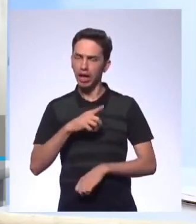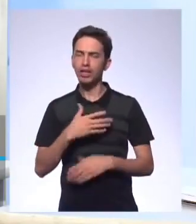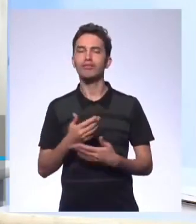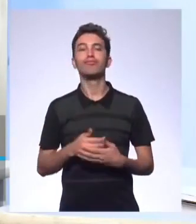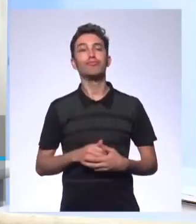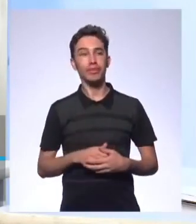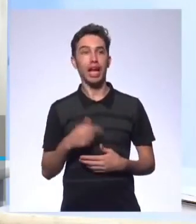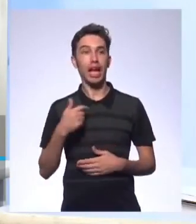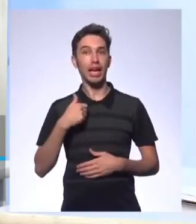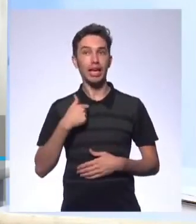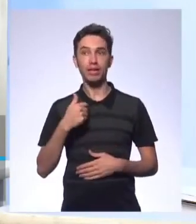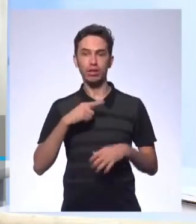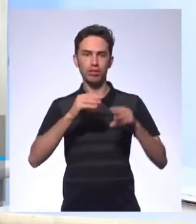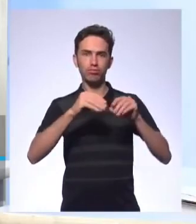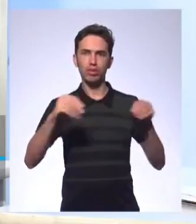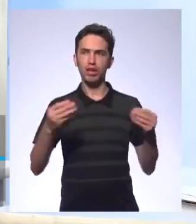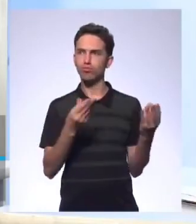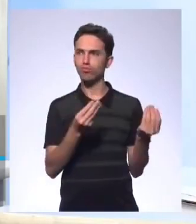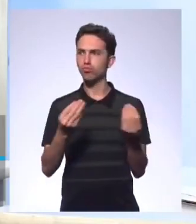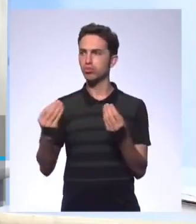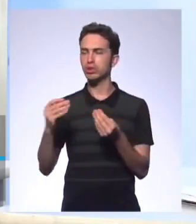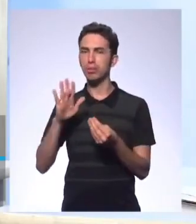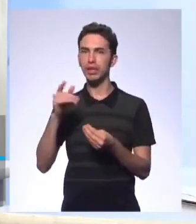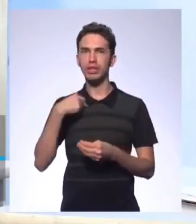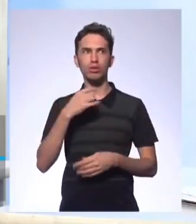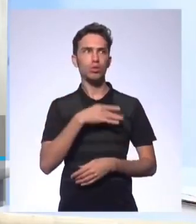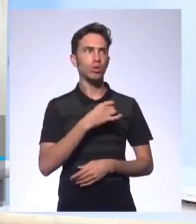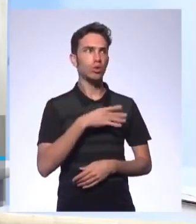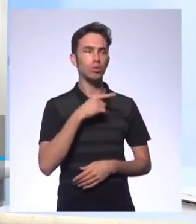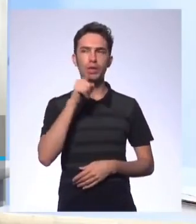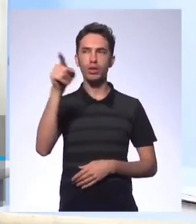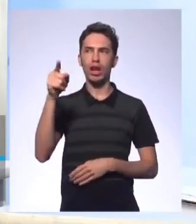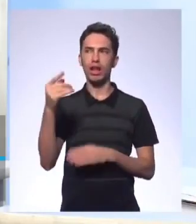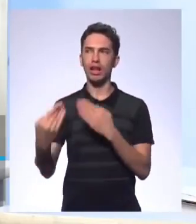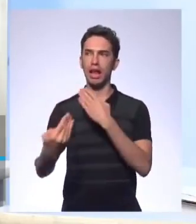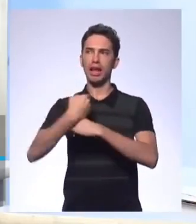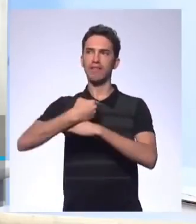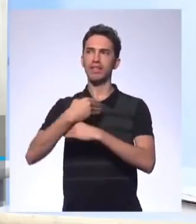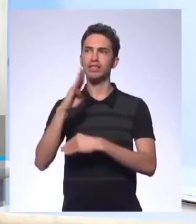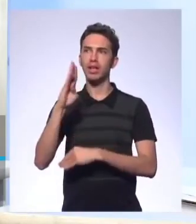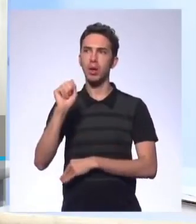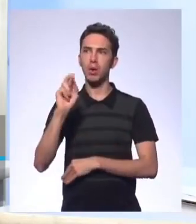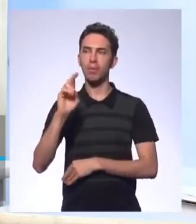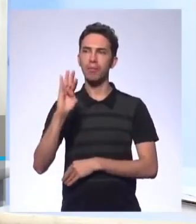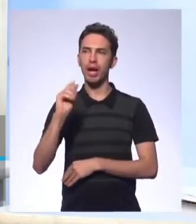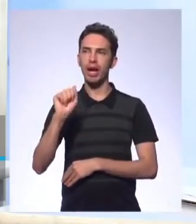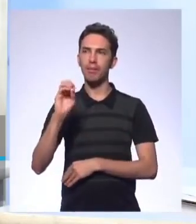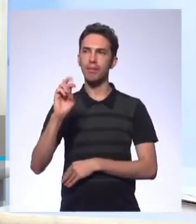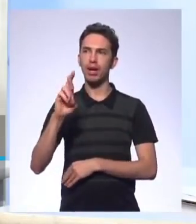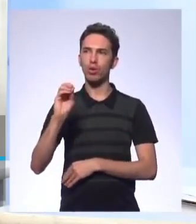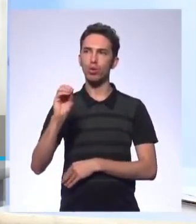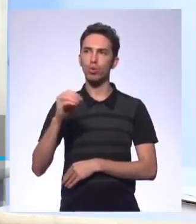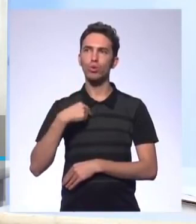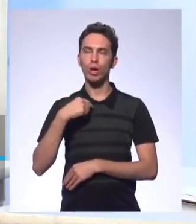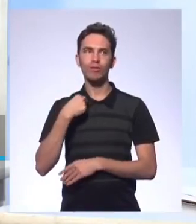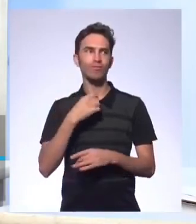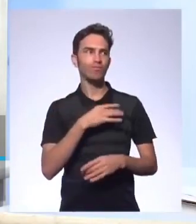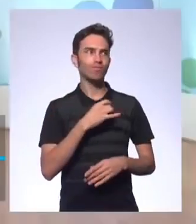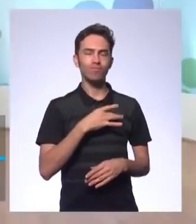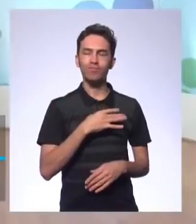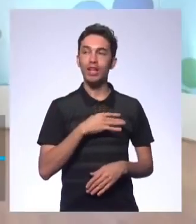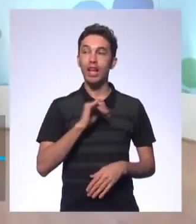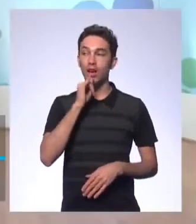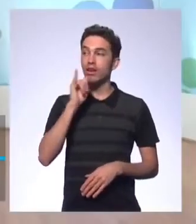só que eu estou com medo das invasões bárbaras, porque eles vão entrar nas minhas terras. Aí, eu vou falar, Nicole, eu vou te dar um pedacinho de